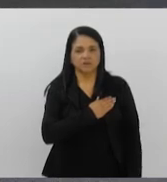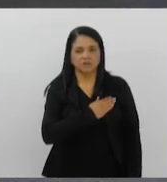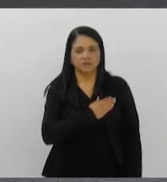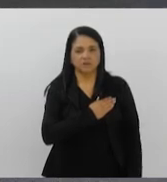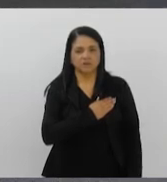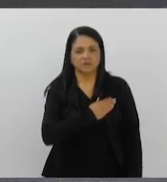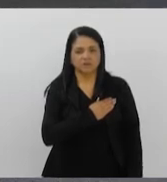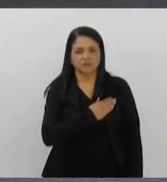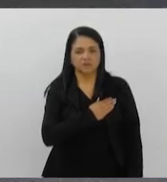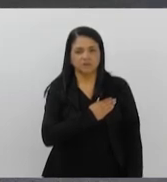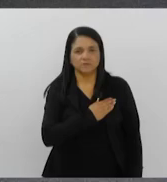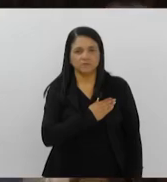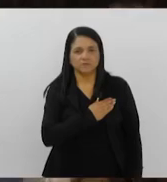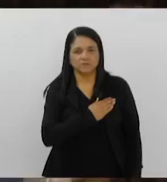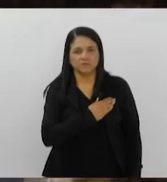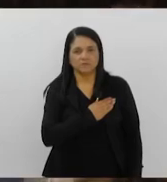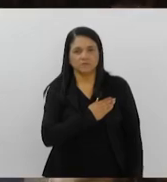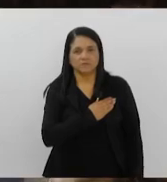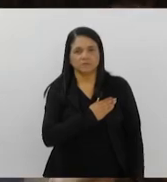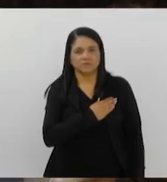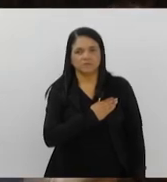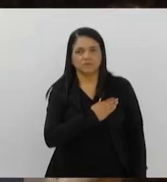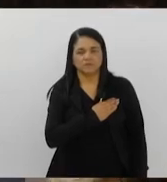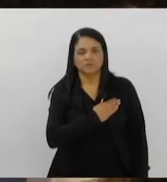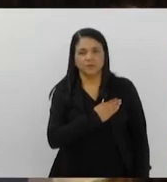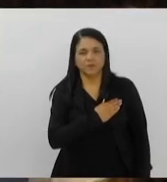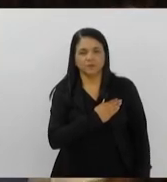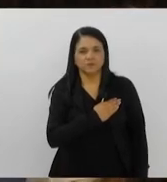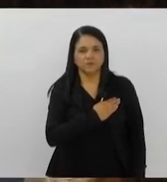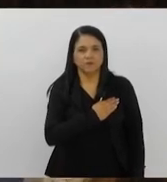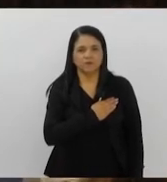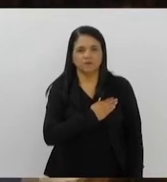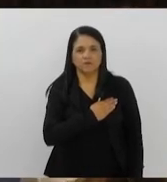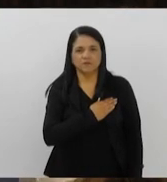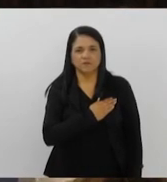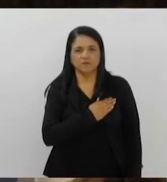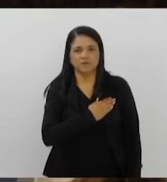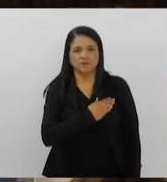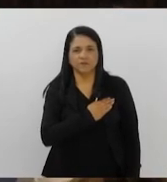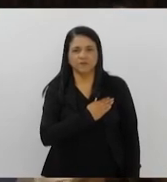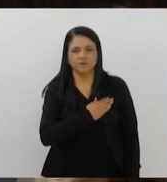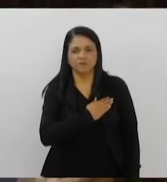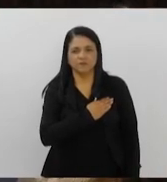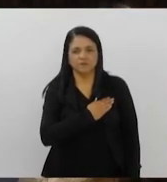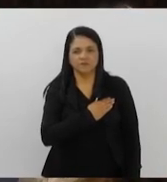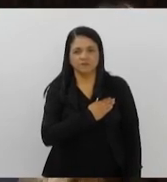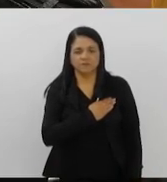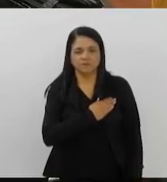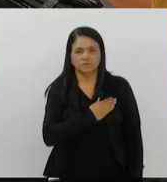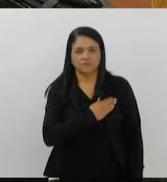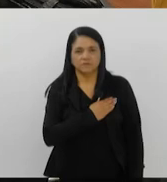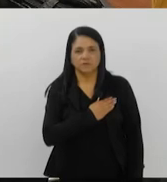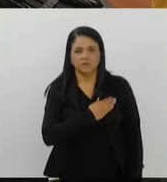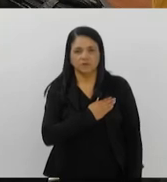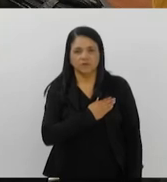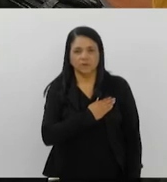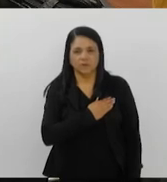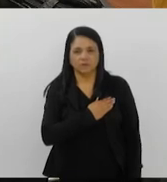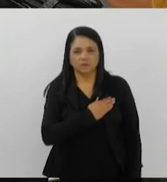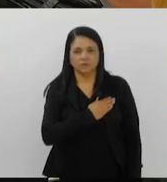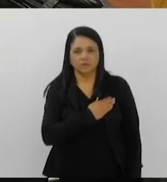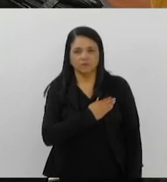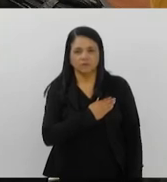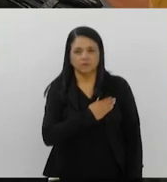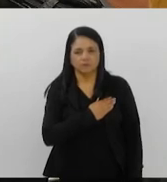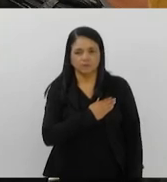no passado mas seges a justiça clava forte verás que o filho teu não foge